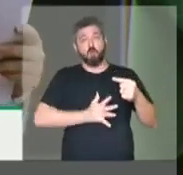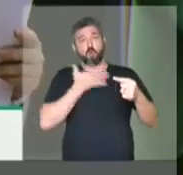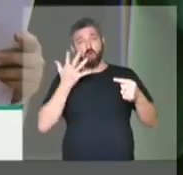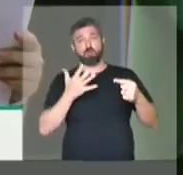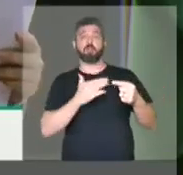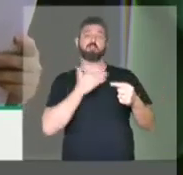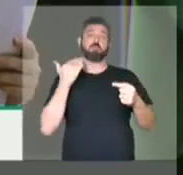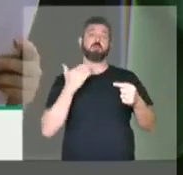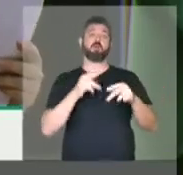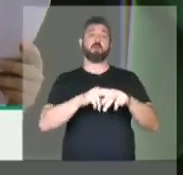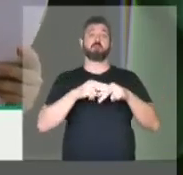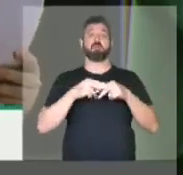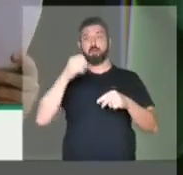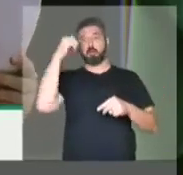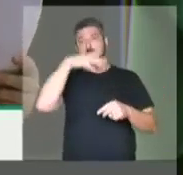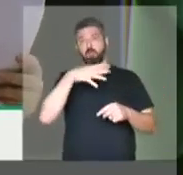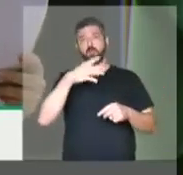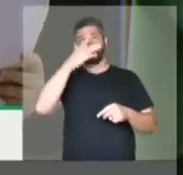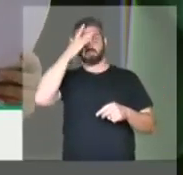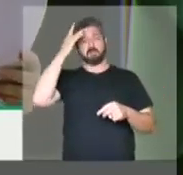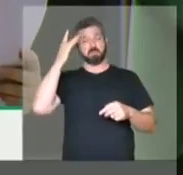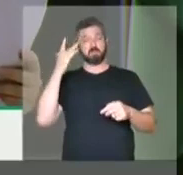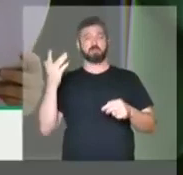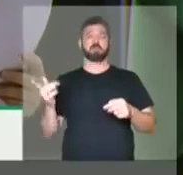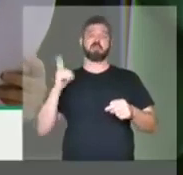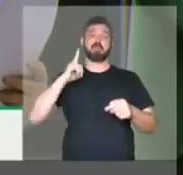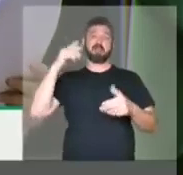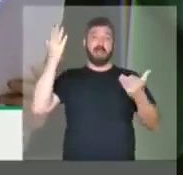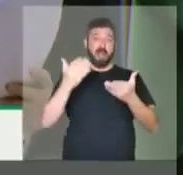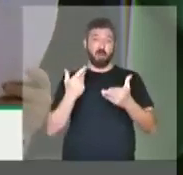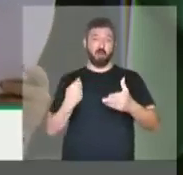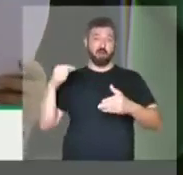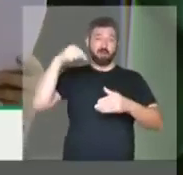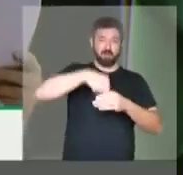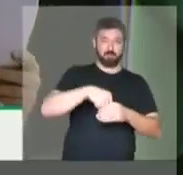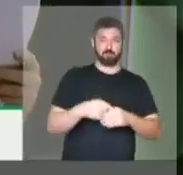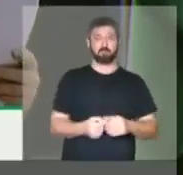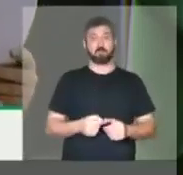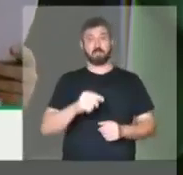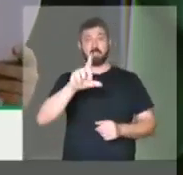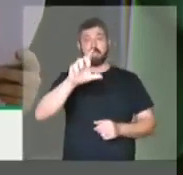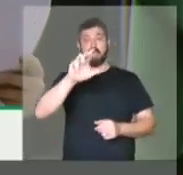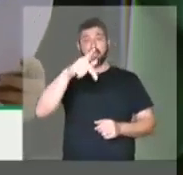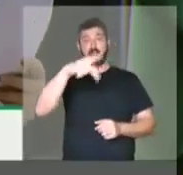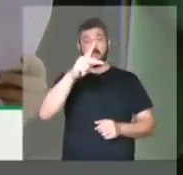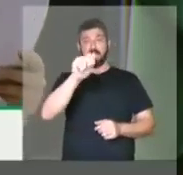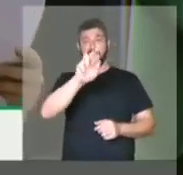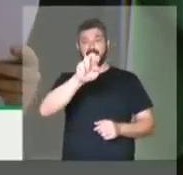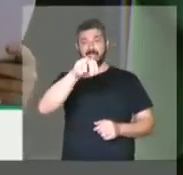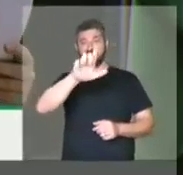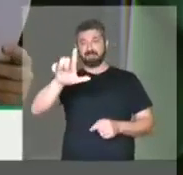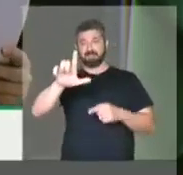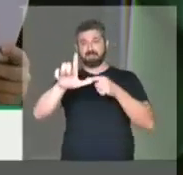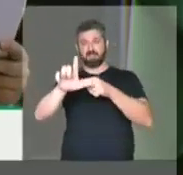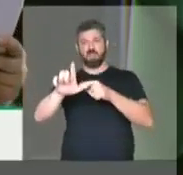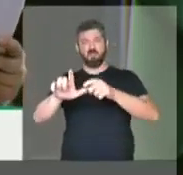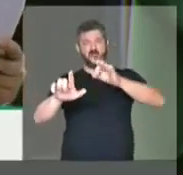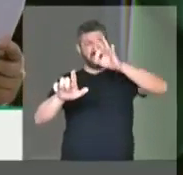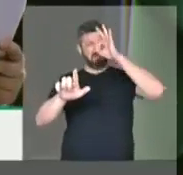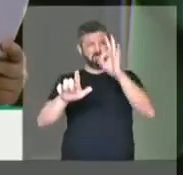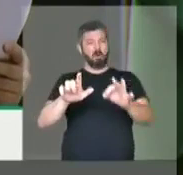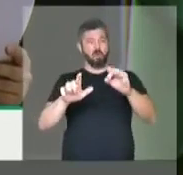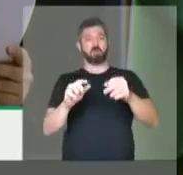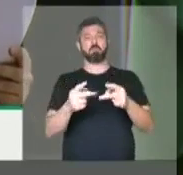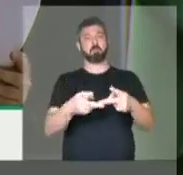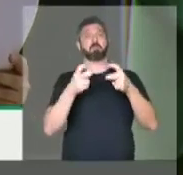desgraça de morrer pela força bruta de suas próprias mãos. Porque o historiador Leandro Carnal foi muito preciso